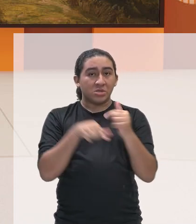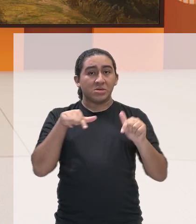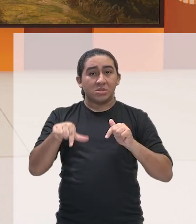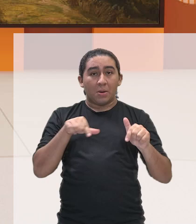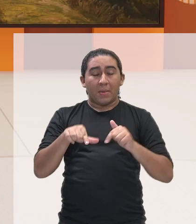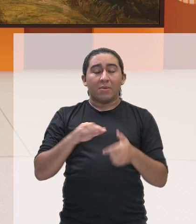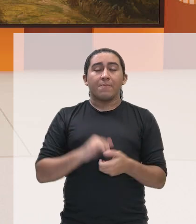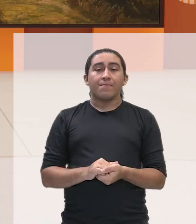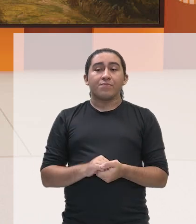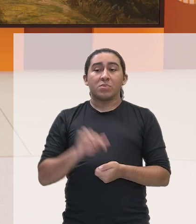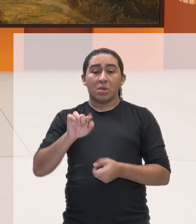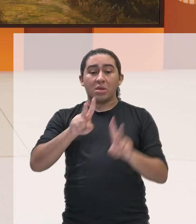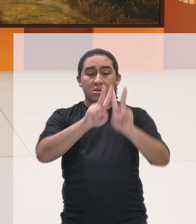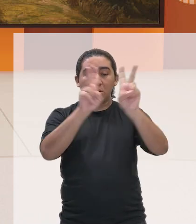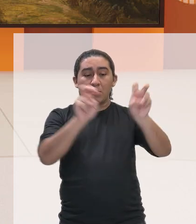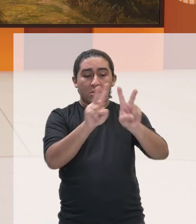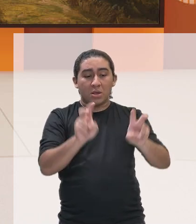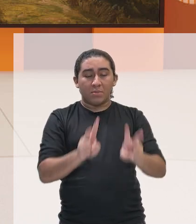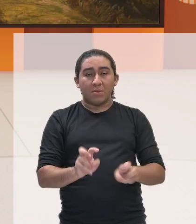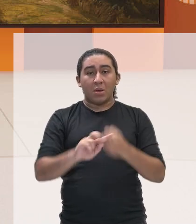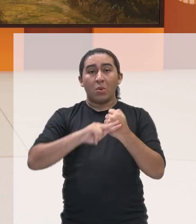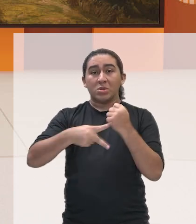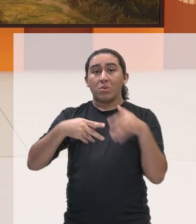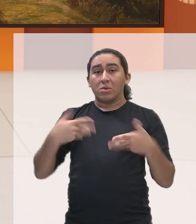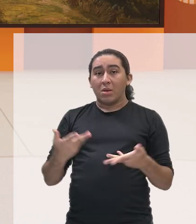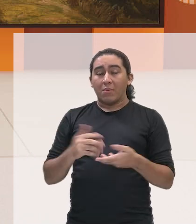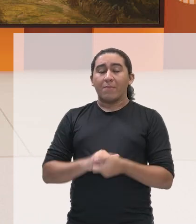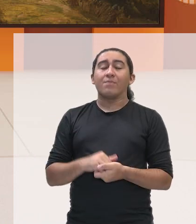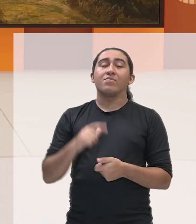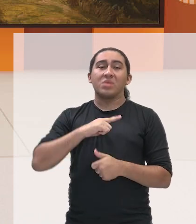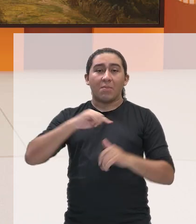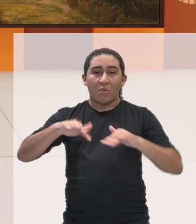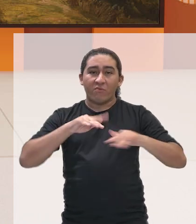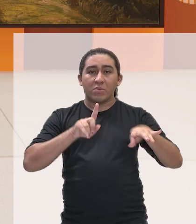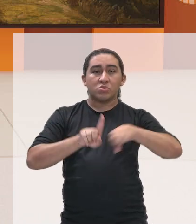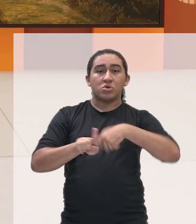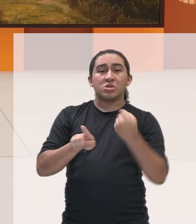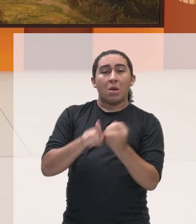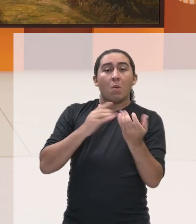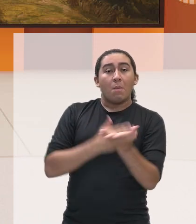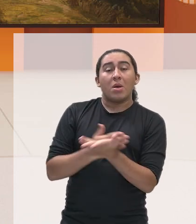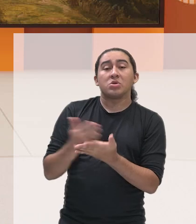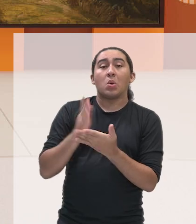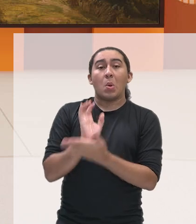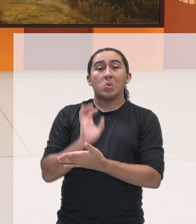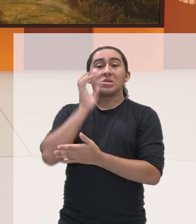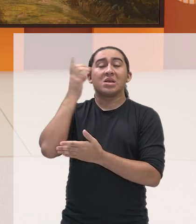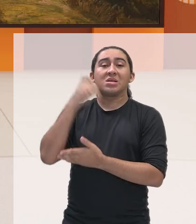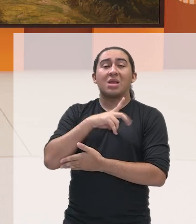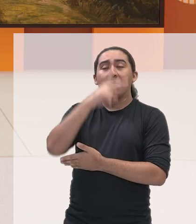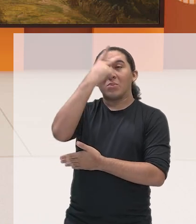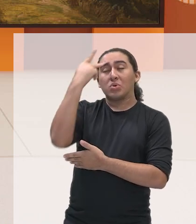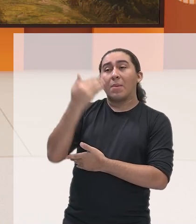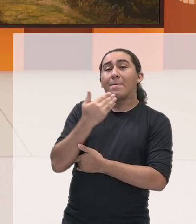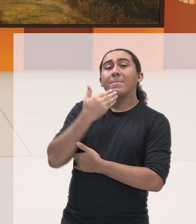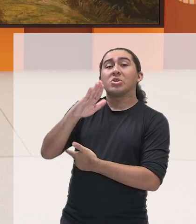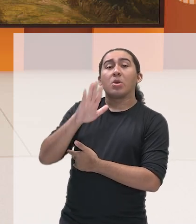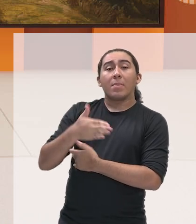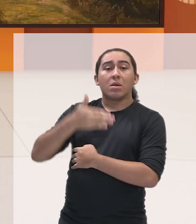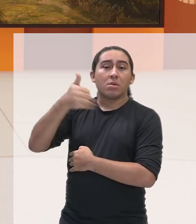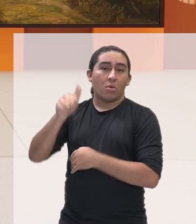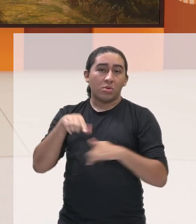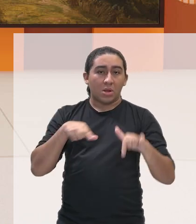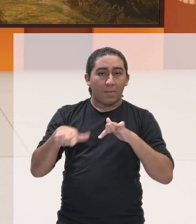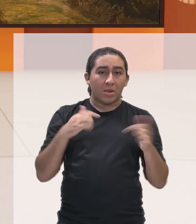né, são questões que levaram a movimentos sociais também, né? Os trabalhadores começaram a reivindicar melhores condições